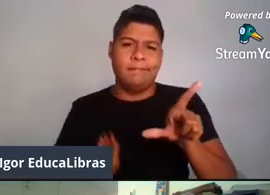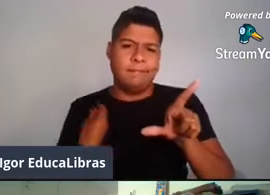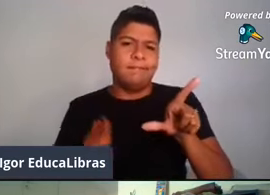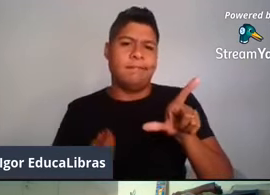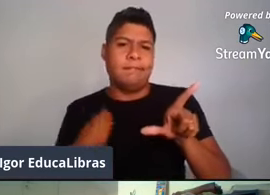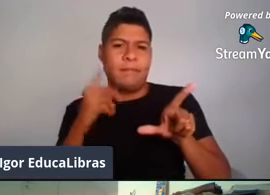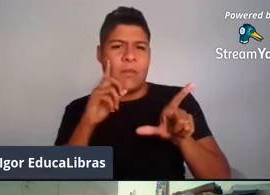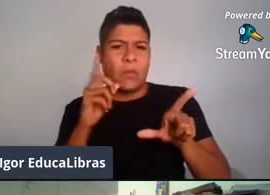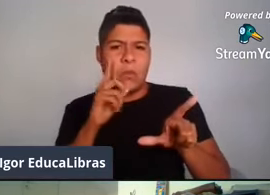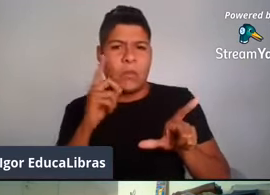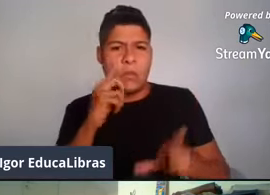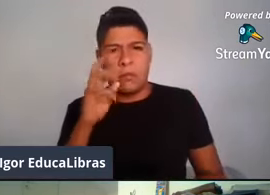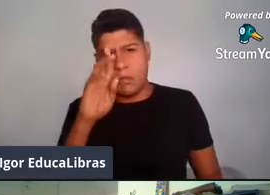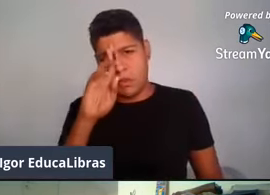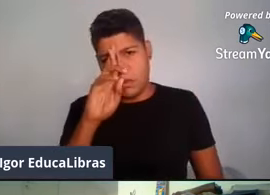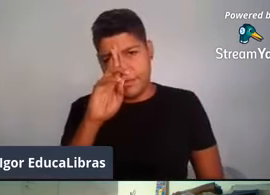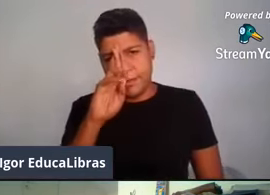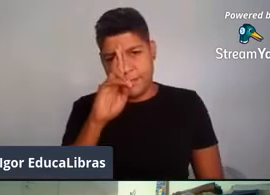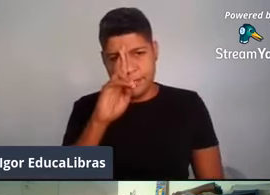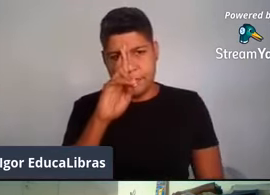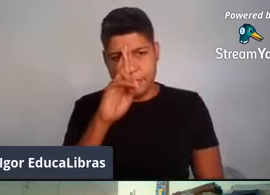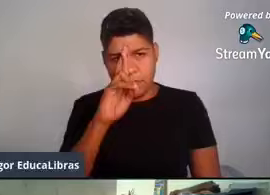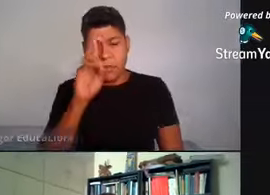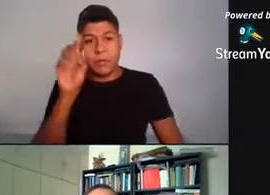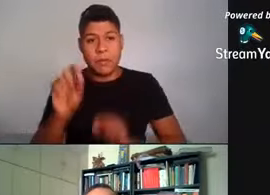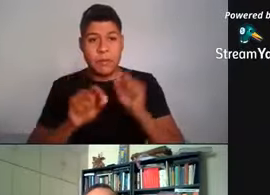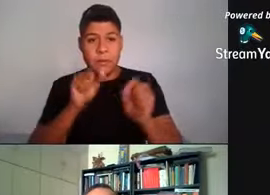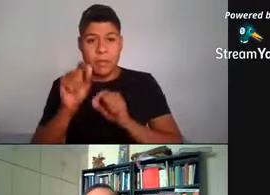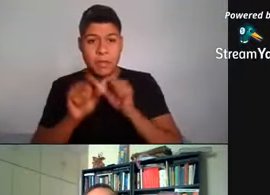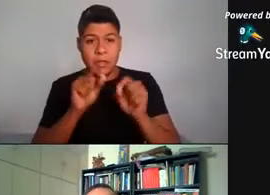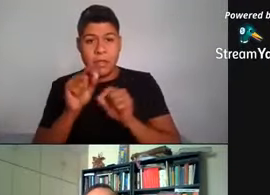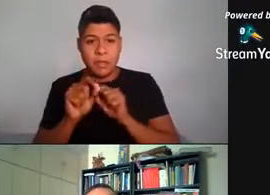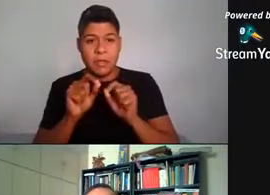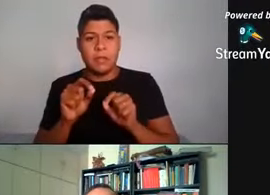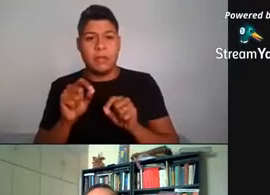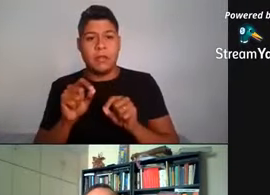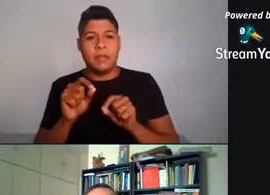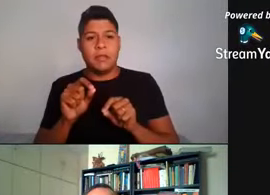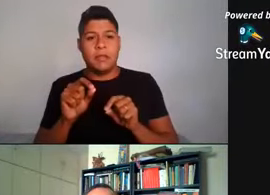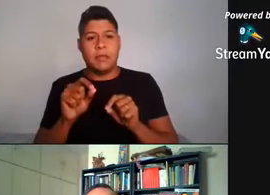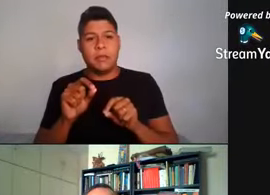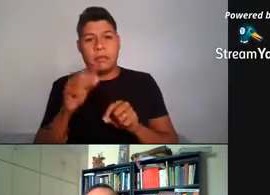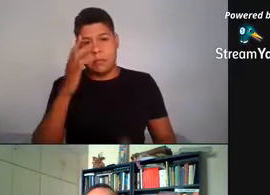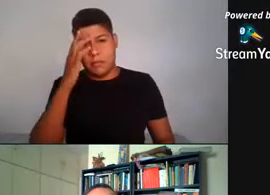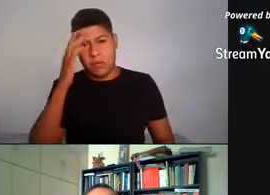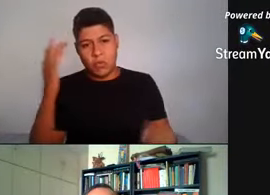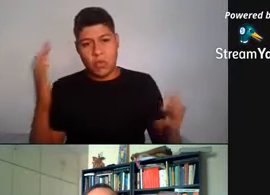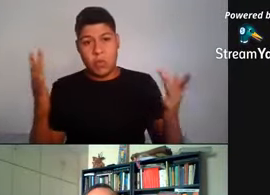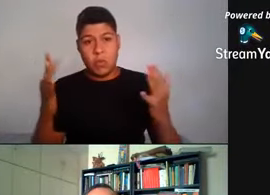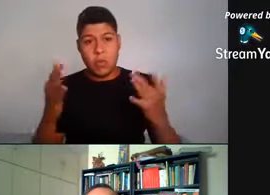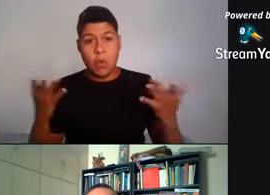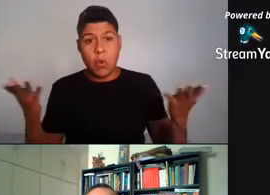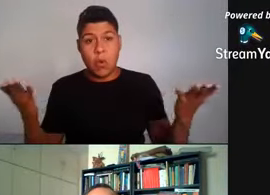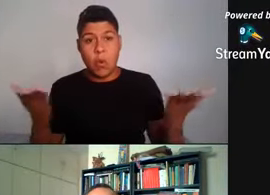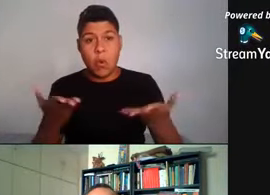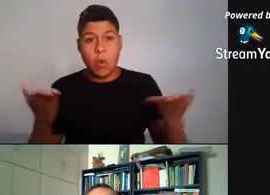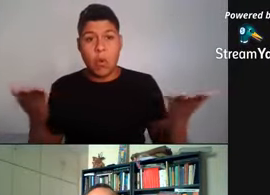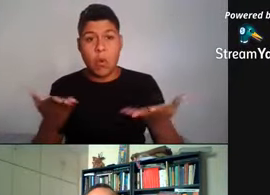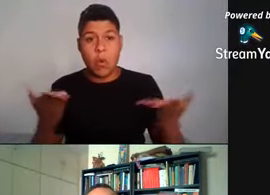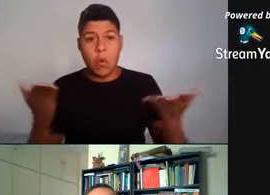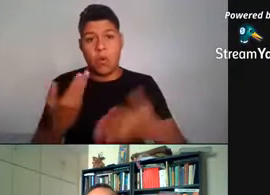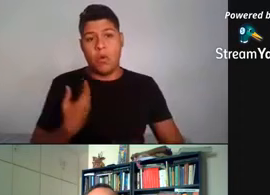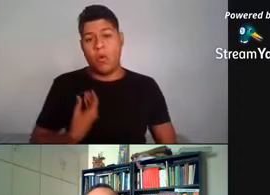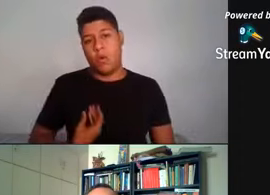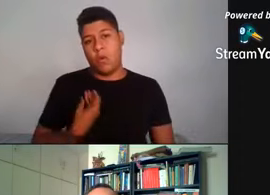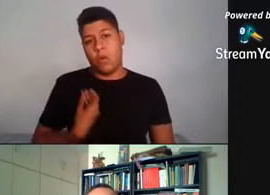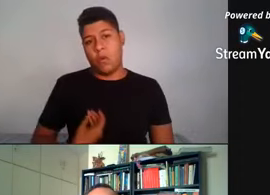ao meio-dia, porque nós precisamos chegar em mais gente. Infelizmente, hoje, a gente, apesar de ter cerca